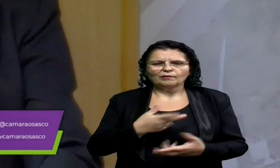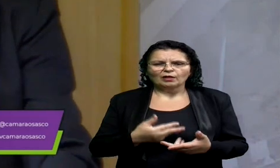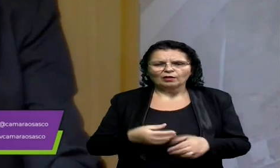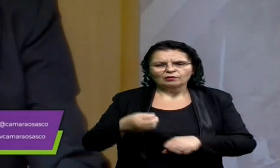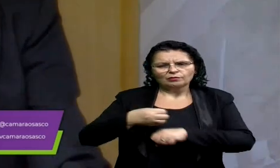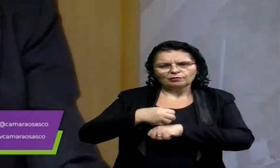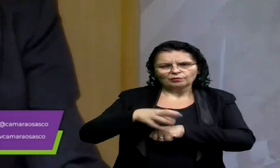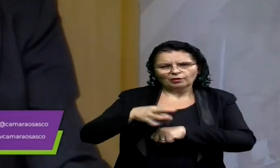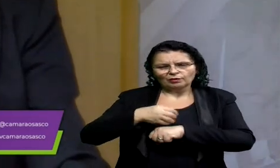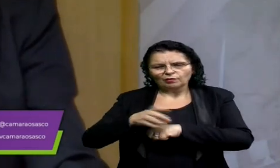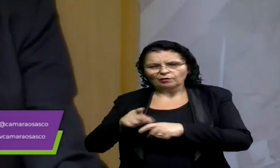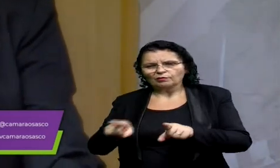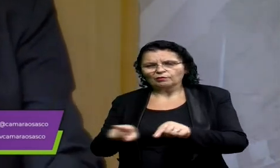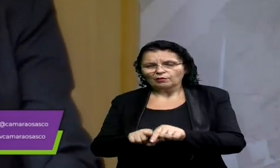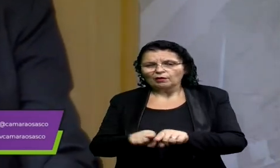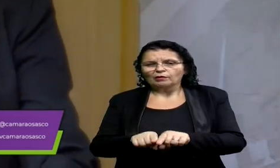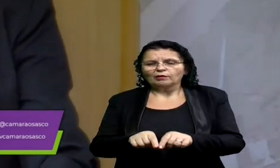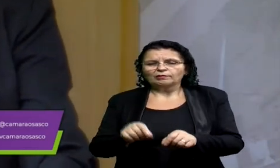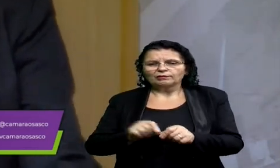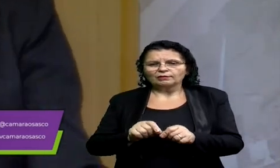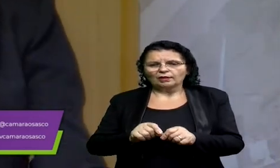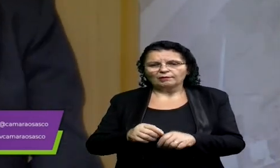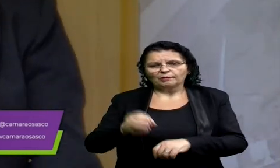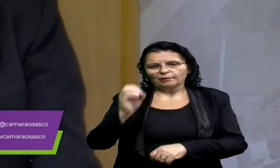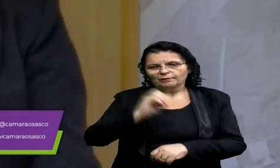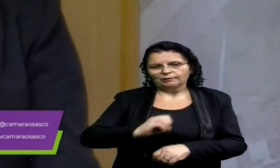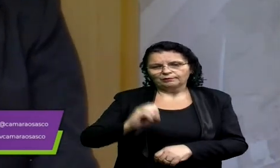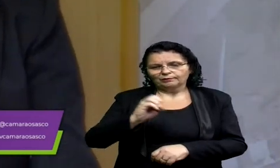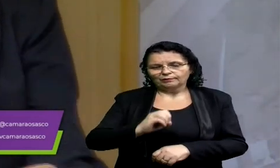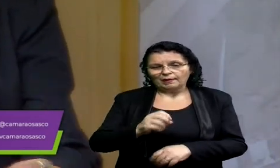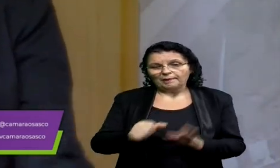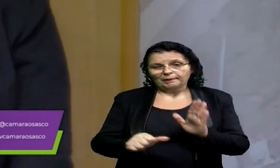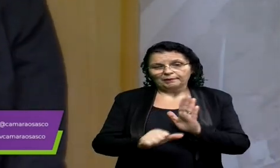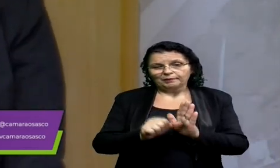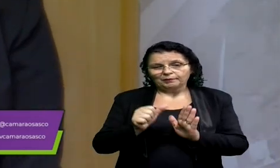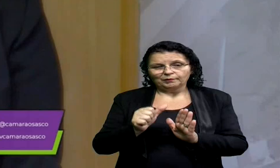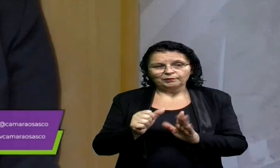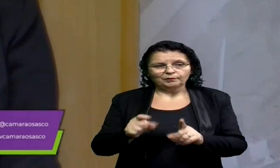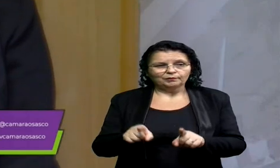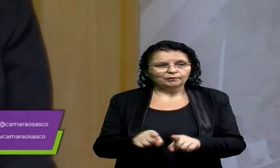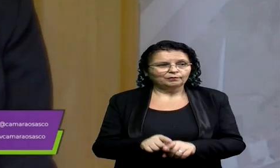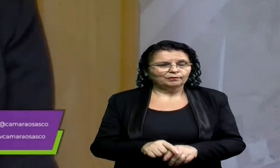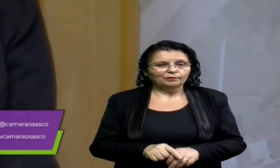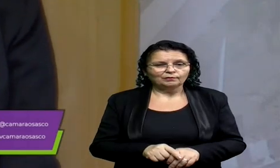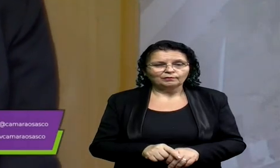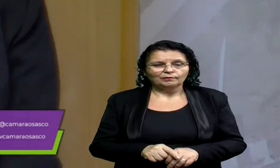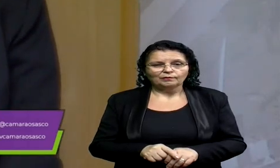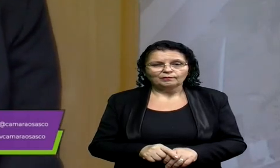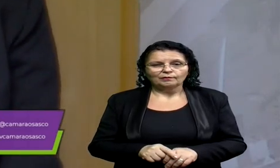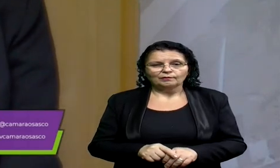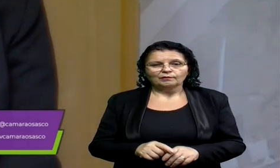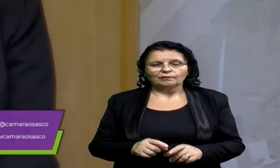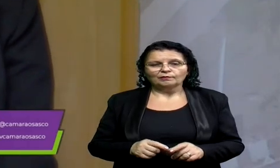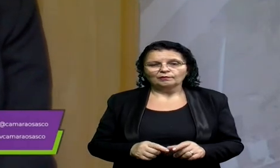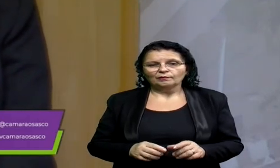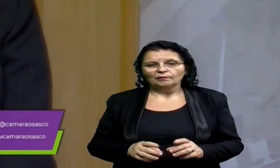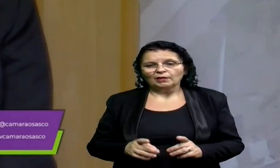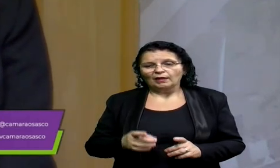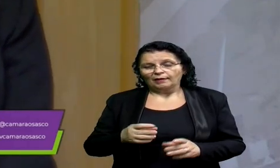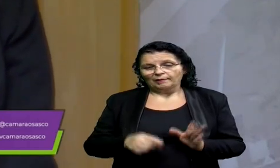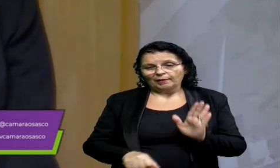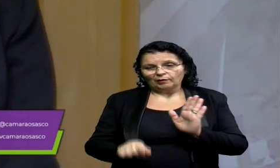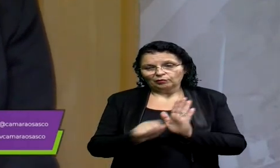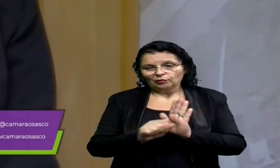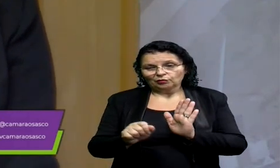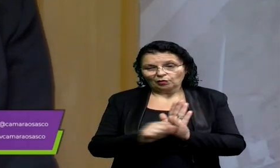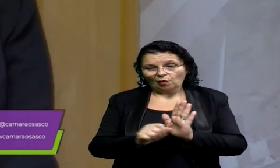indicações que nós fizemos para a nossa cidade primeira foi a é uma clínica de recuperação de